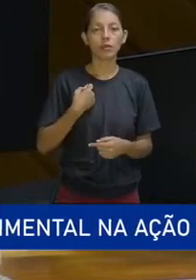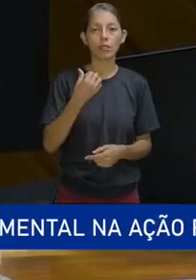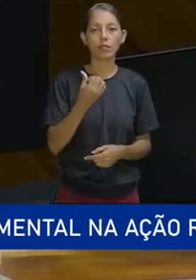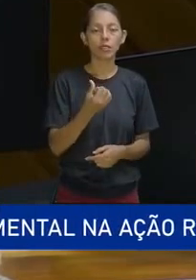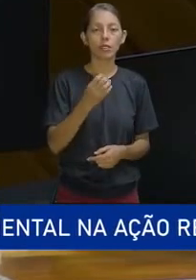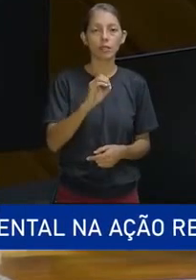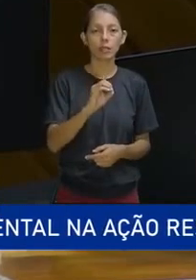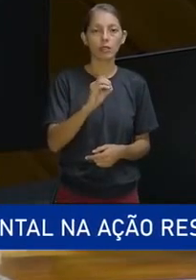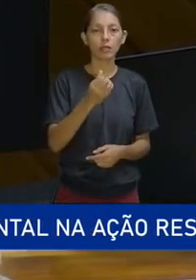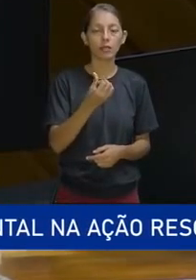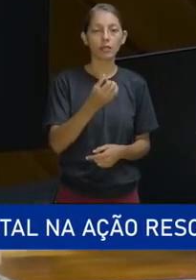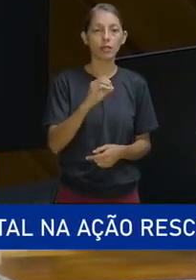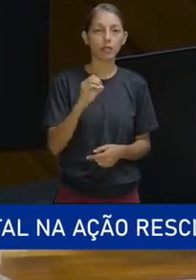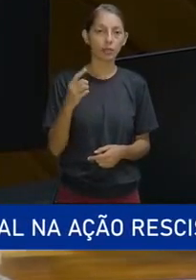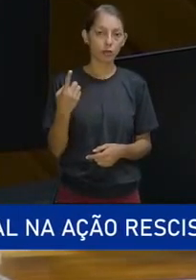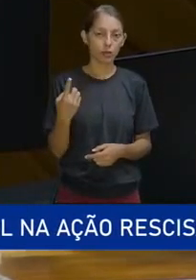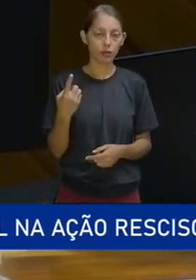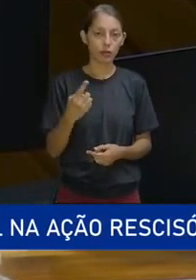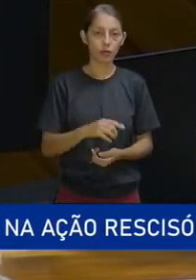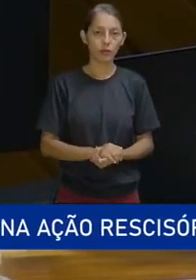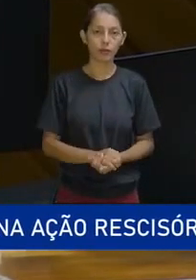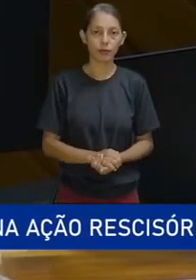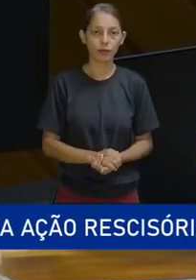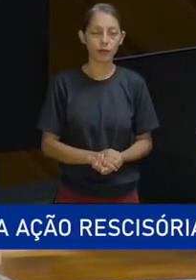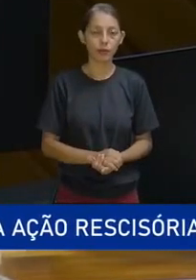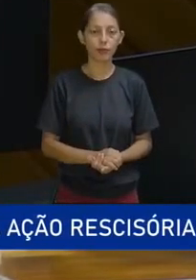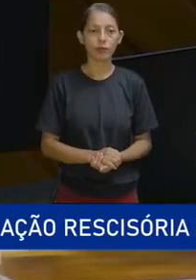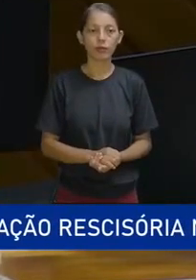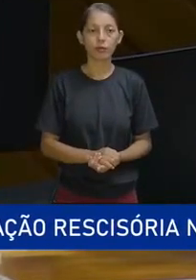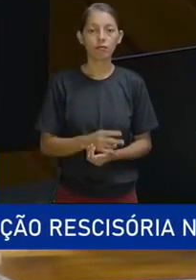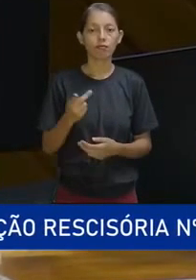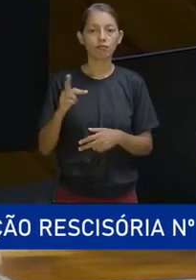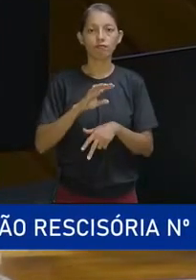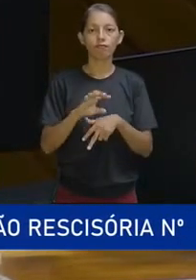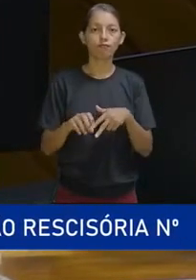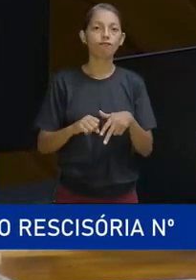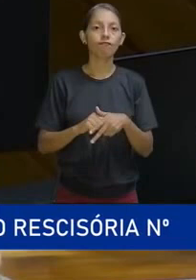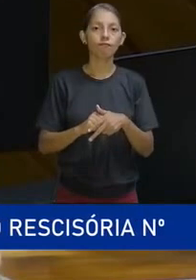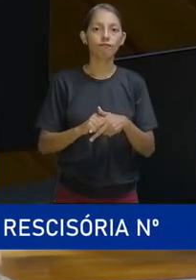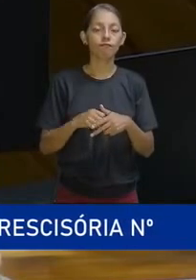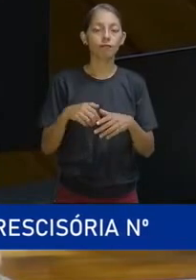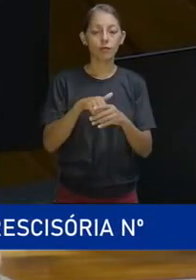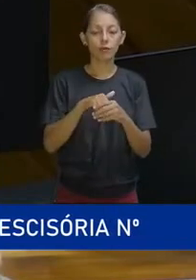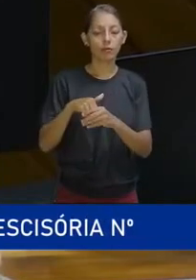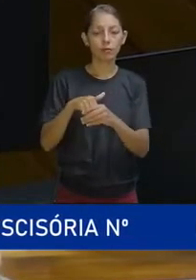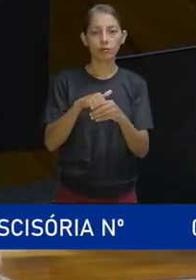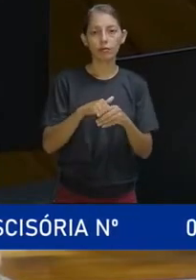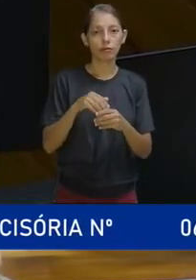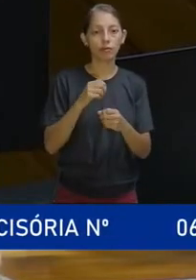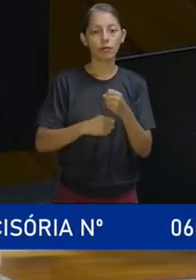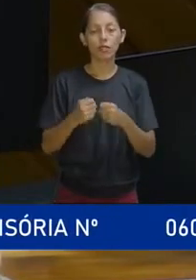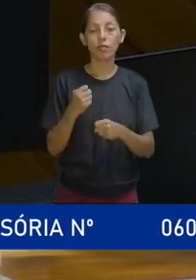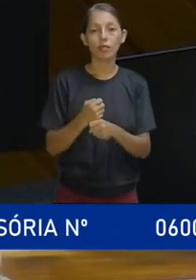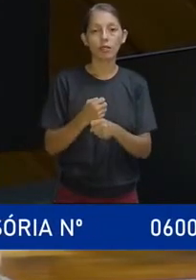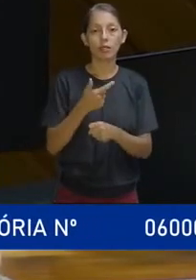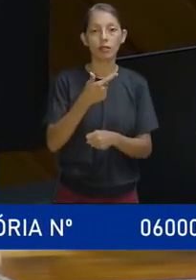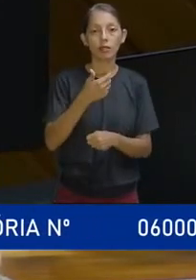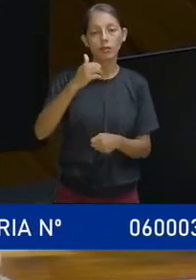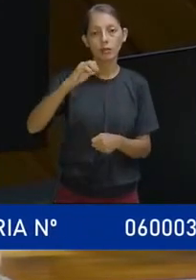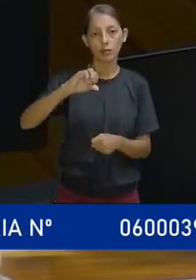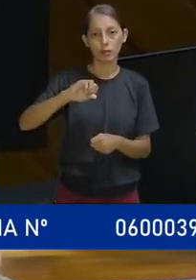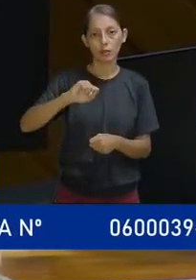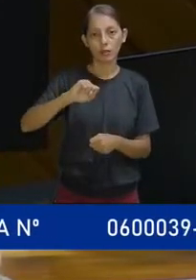0601-584 de 2018, em razão de captação ilícita de sufrágio nas eleições de 2018, oportunidade